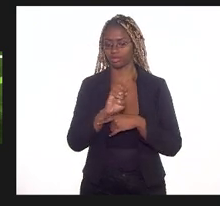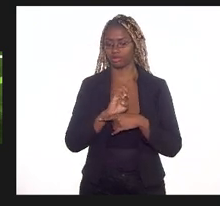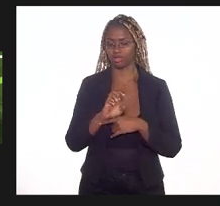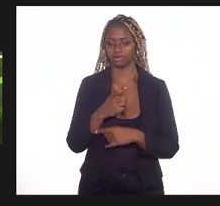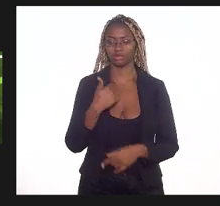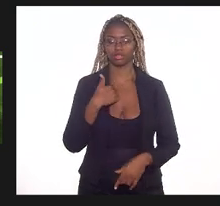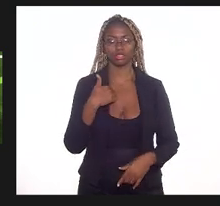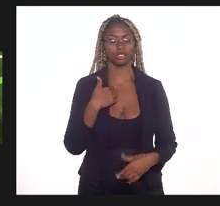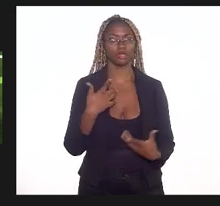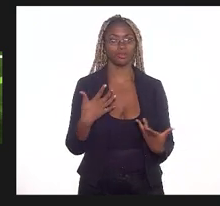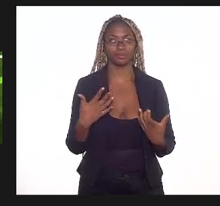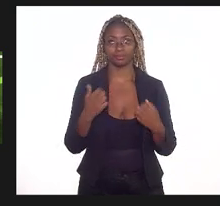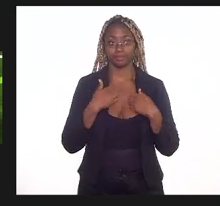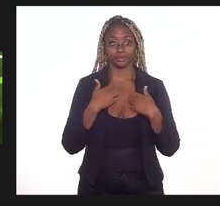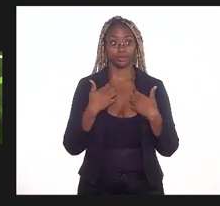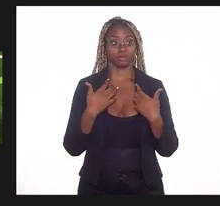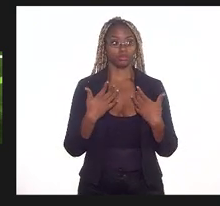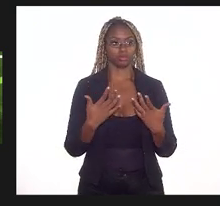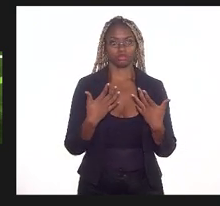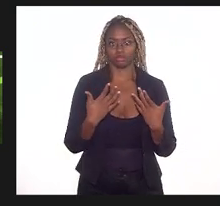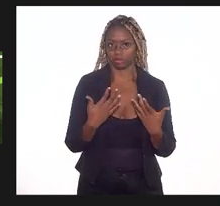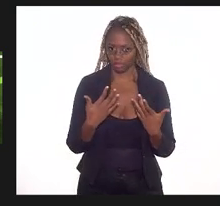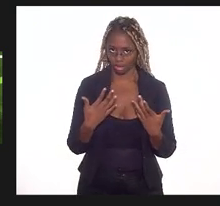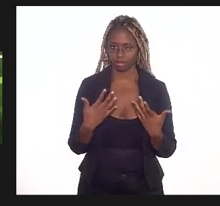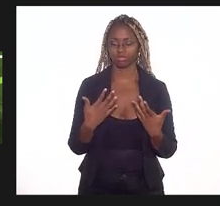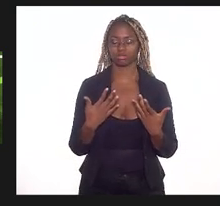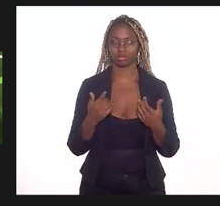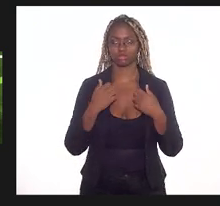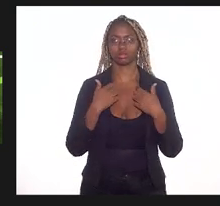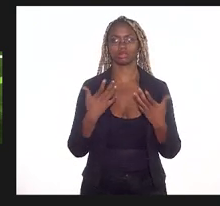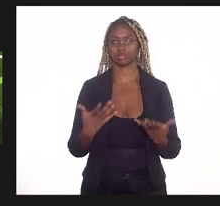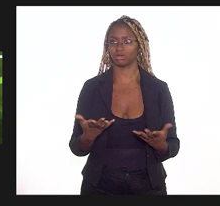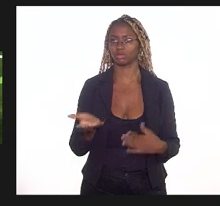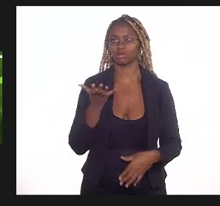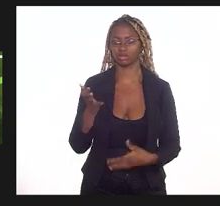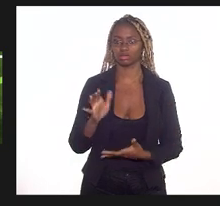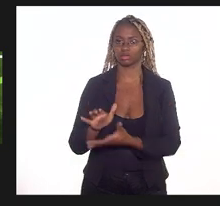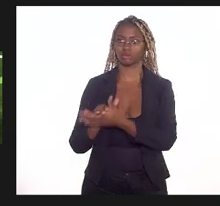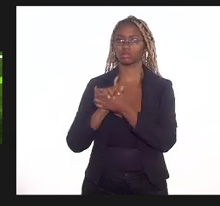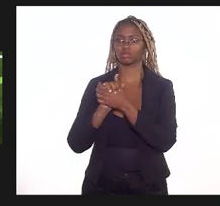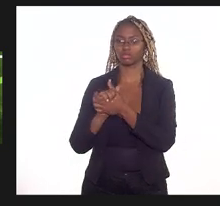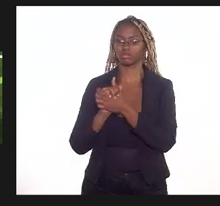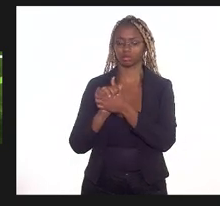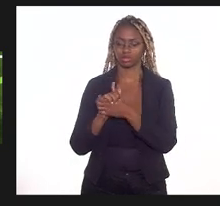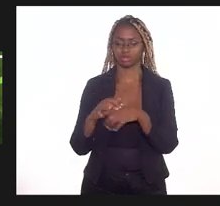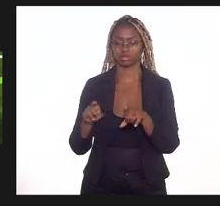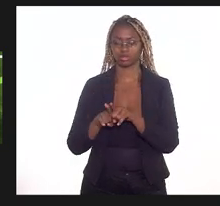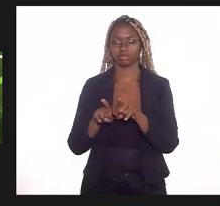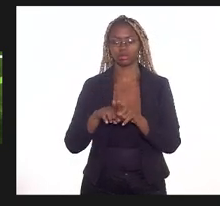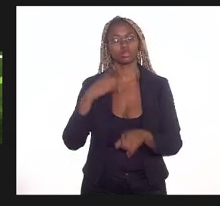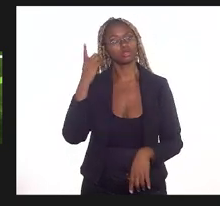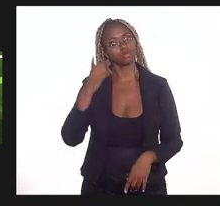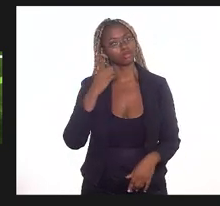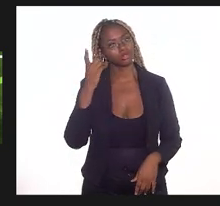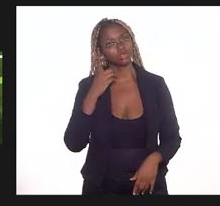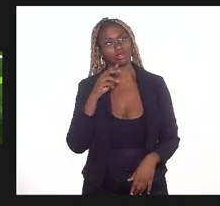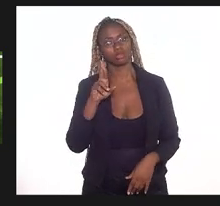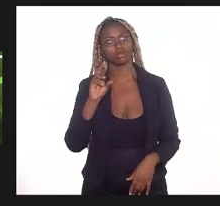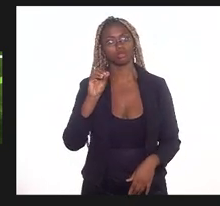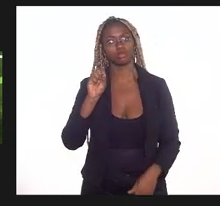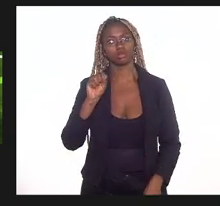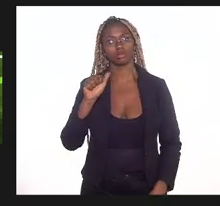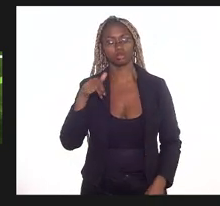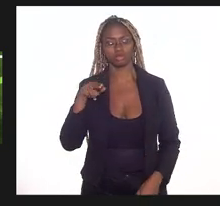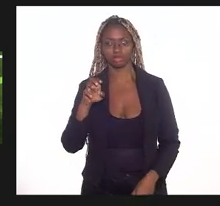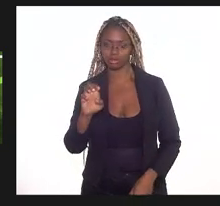fiquei muito impressionado, deputada Marta Rocha, e quero aqui já cumprimentar a deputada Rosane Félix,